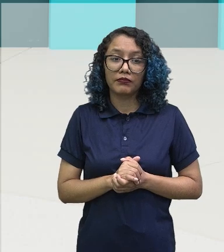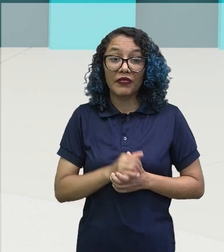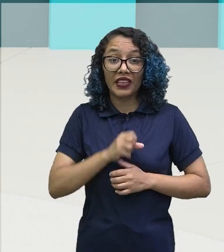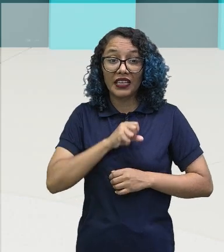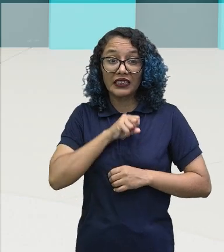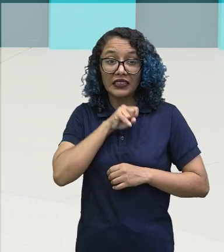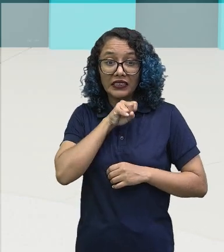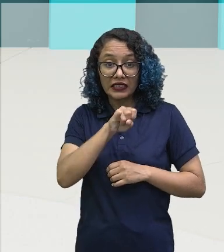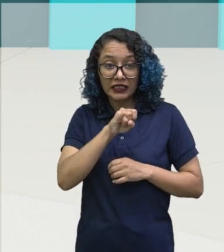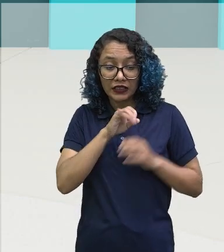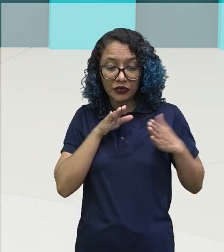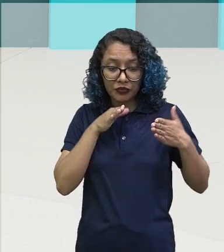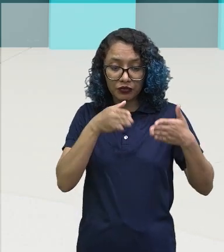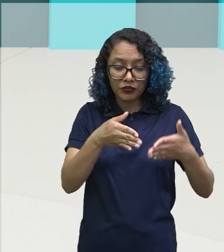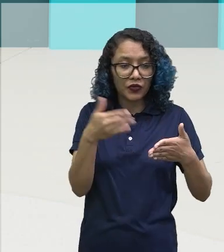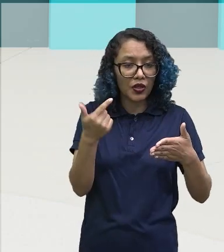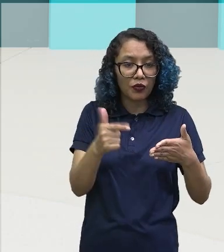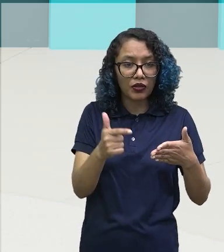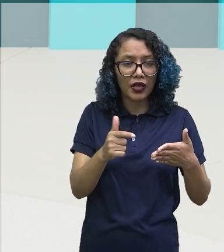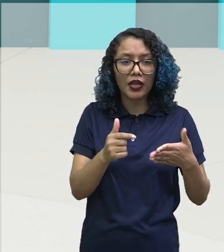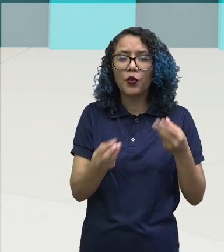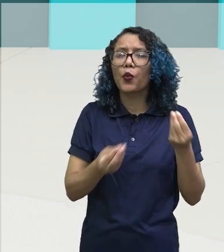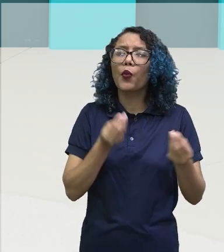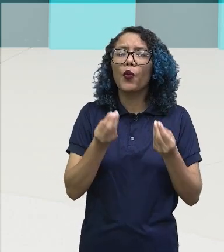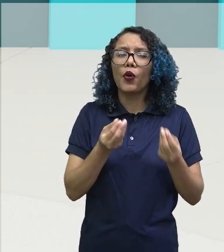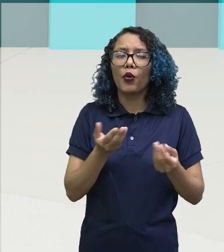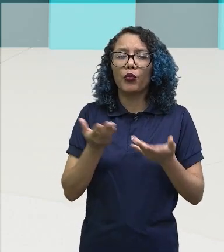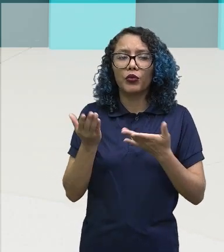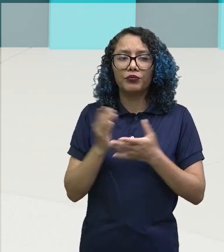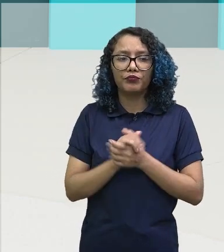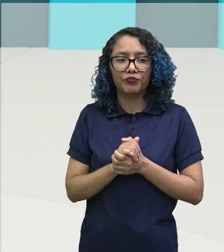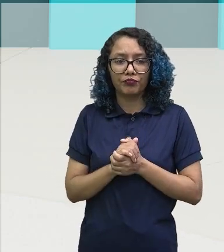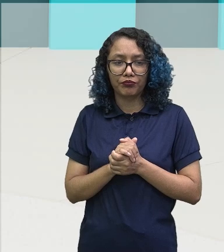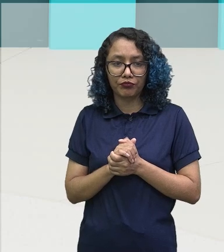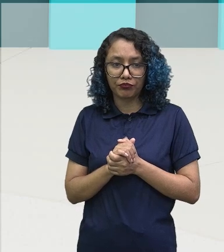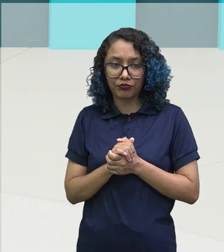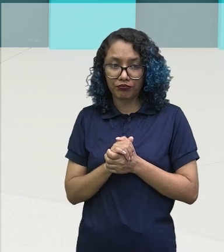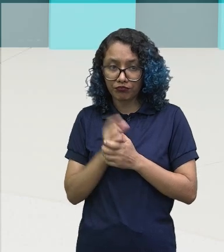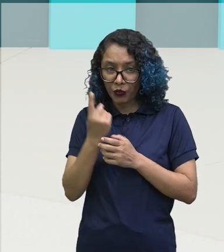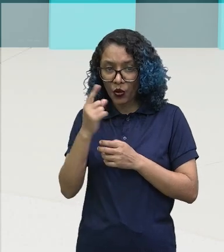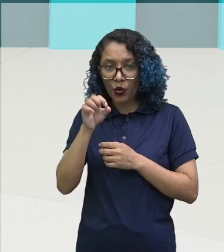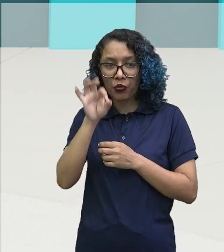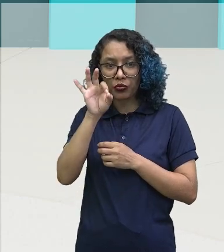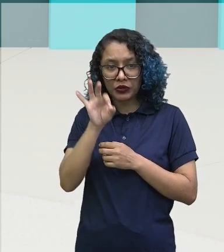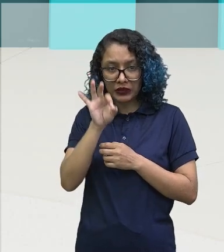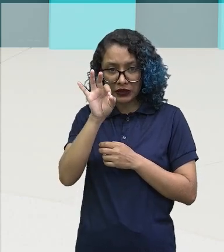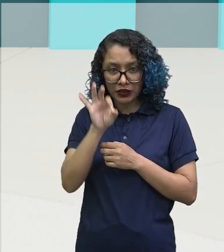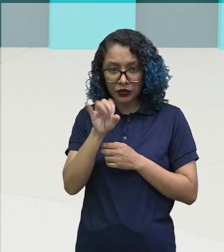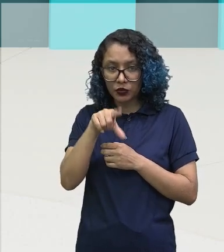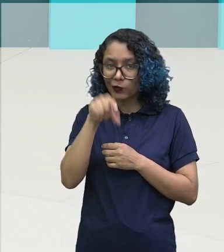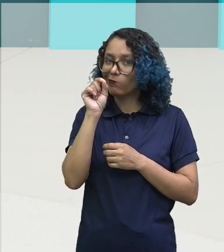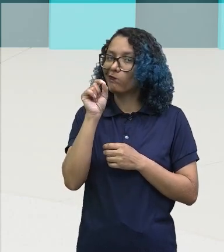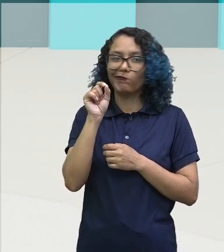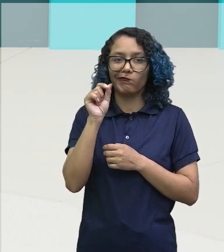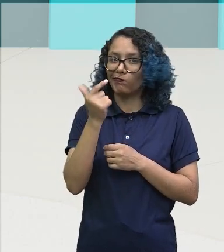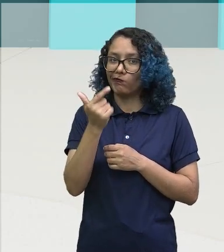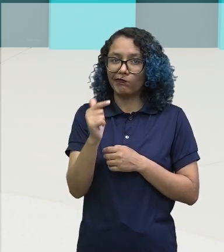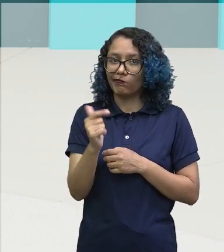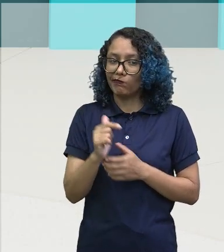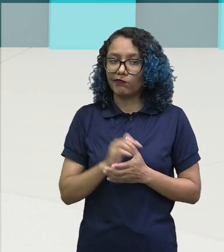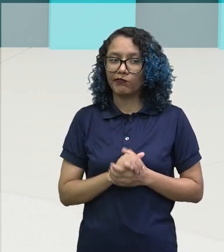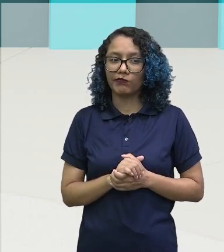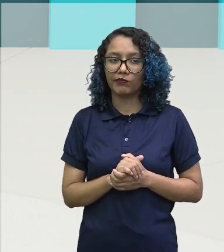haja especificação. Então, observe aí, 1% não teve escolha. Então,